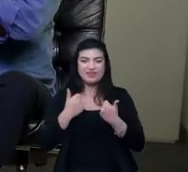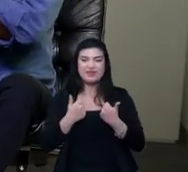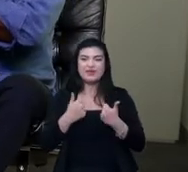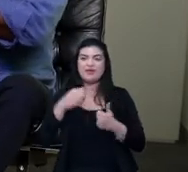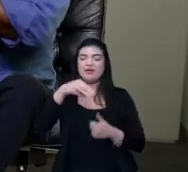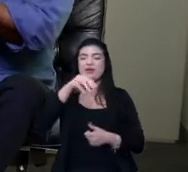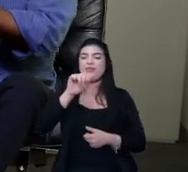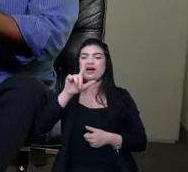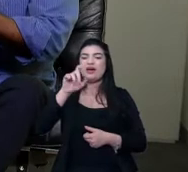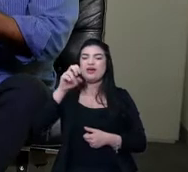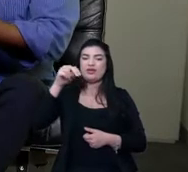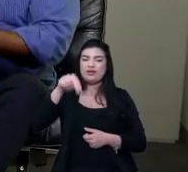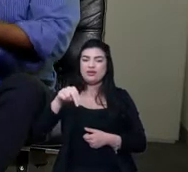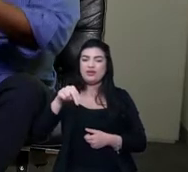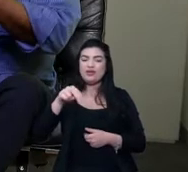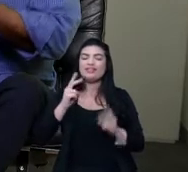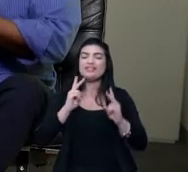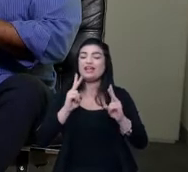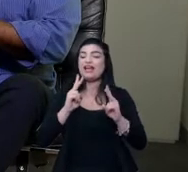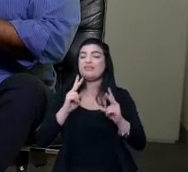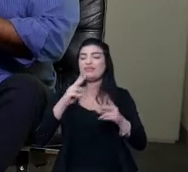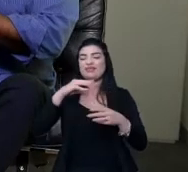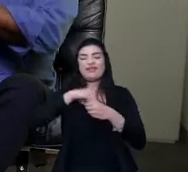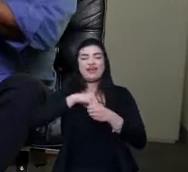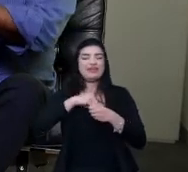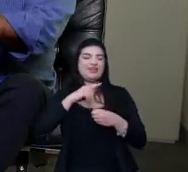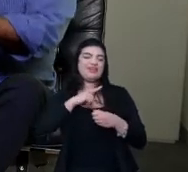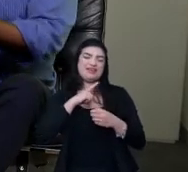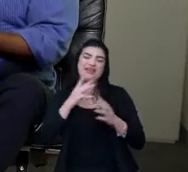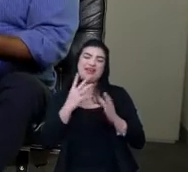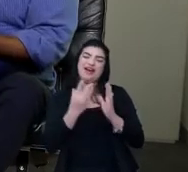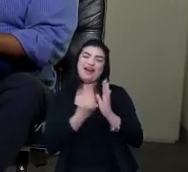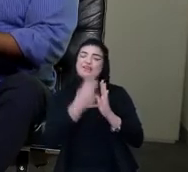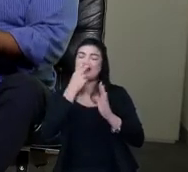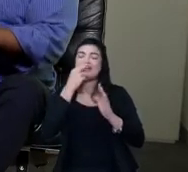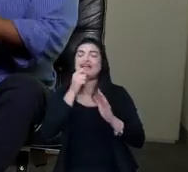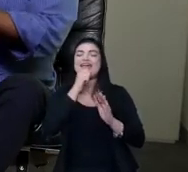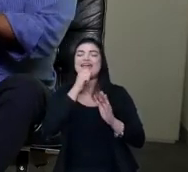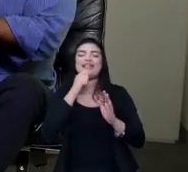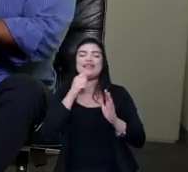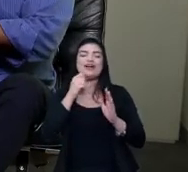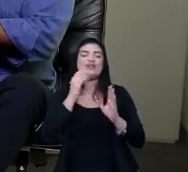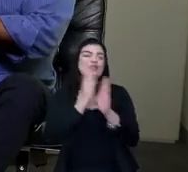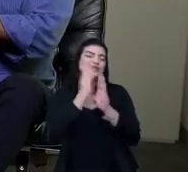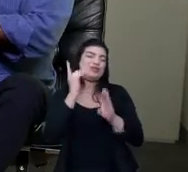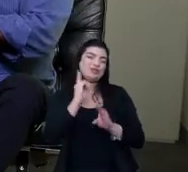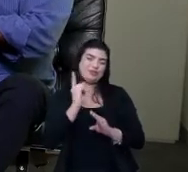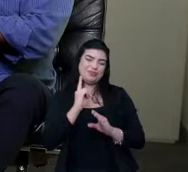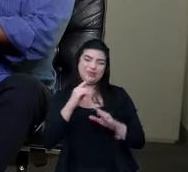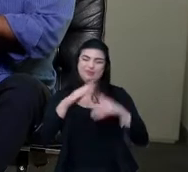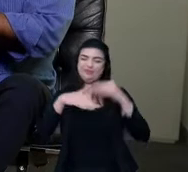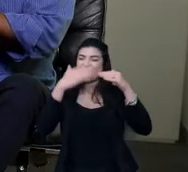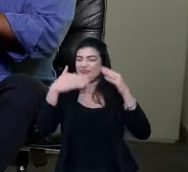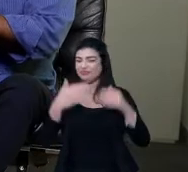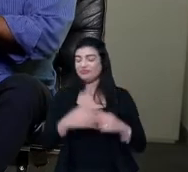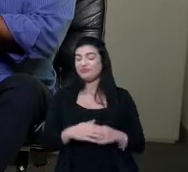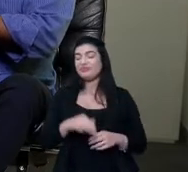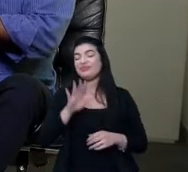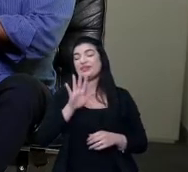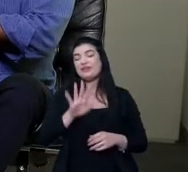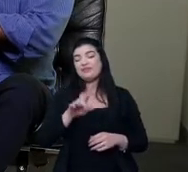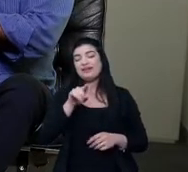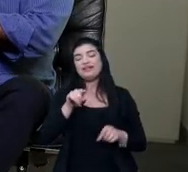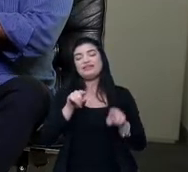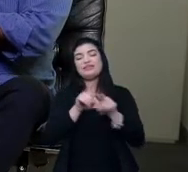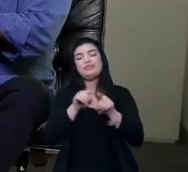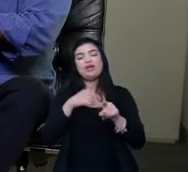fala assim, que todos nós somos artistas, é que a gente ainda não descobriu aquilo que a gente quer desenvolver, né? Muitas vezes. Mas eu fui